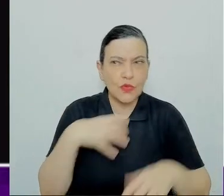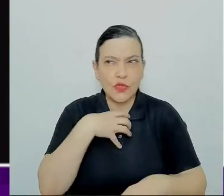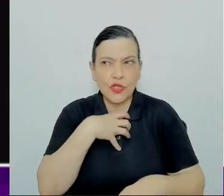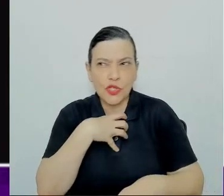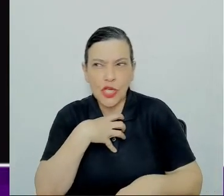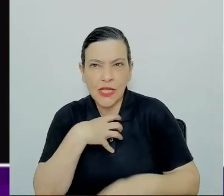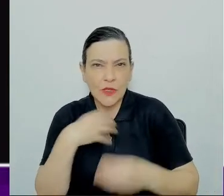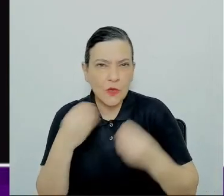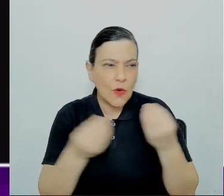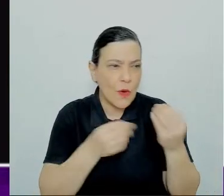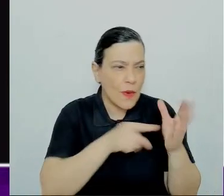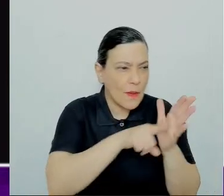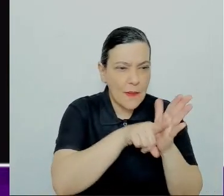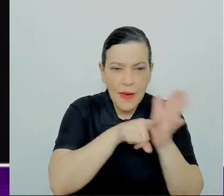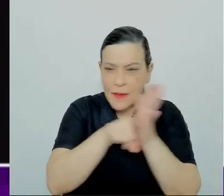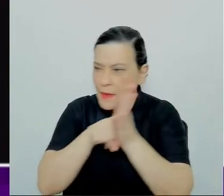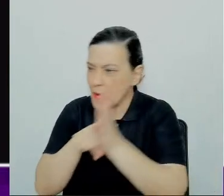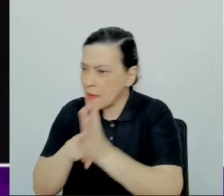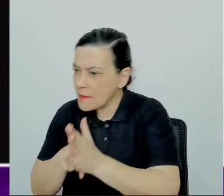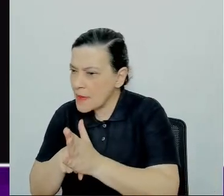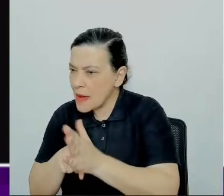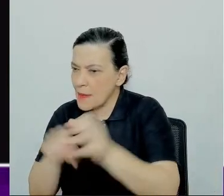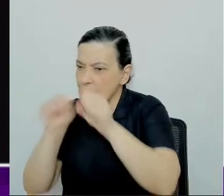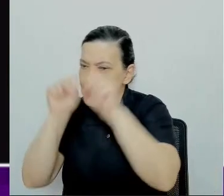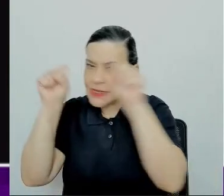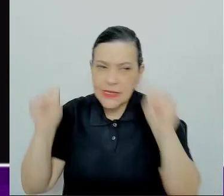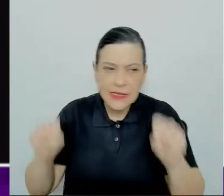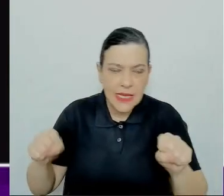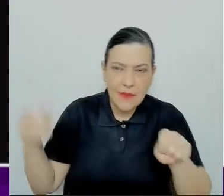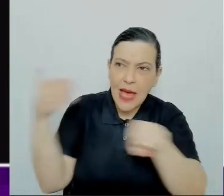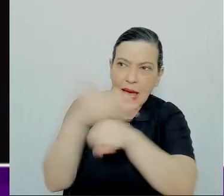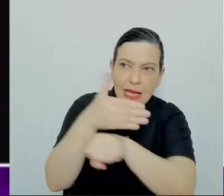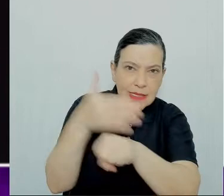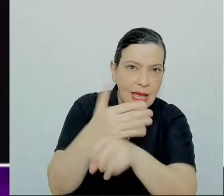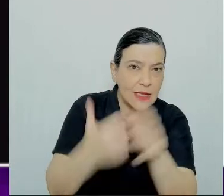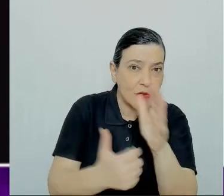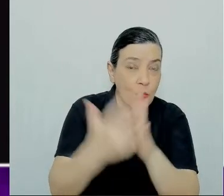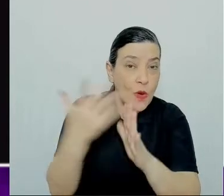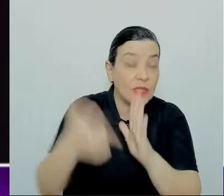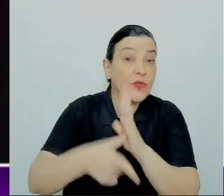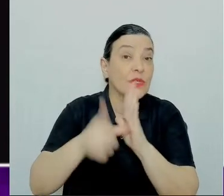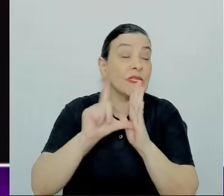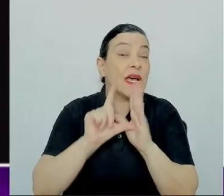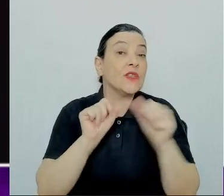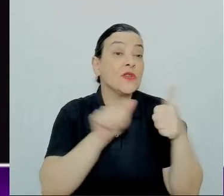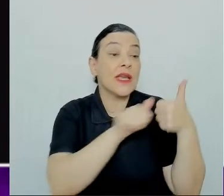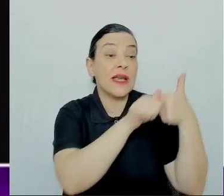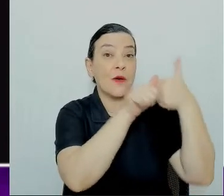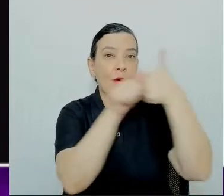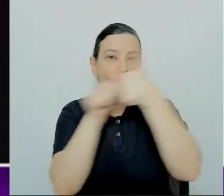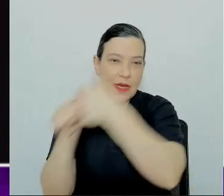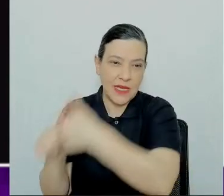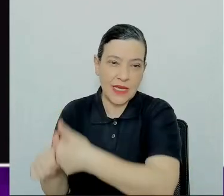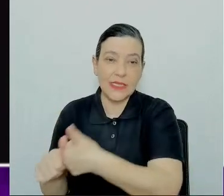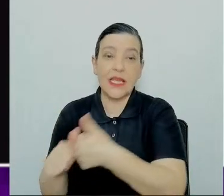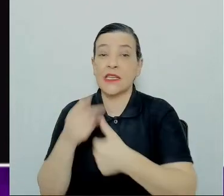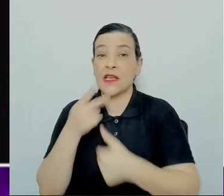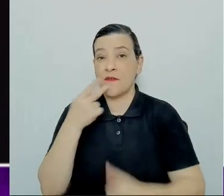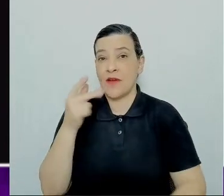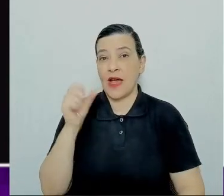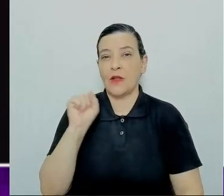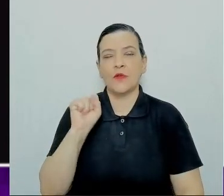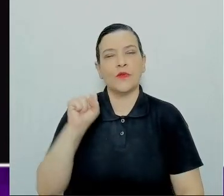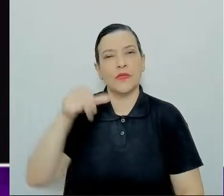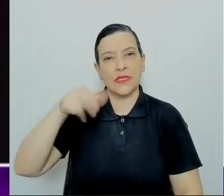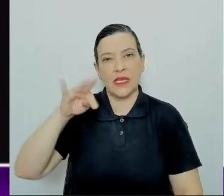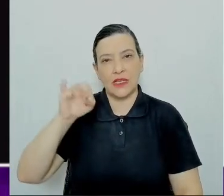máquinas, quais são os acessos, o que está vindo da rua, eu coloco conectores. Por exemplo, eu digo, Sencha, eu quero que você monitore a